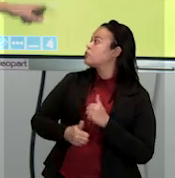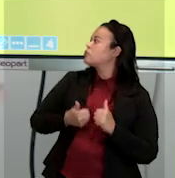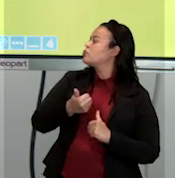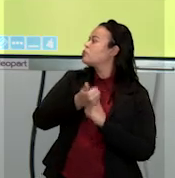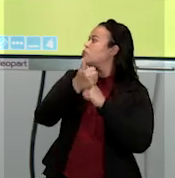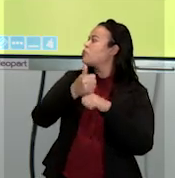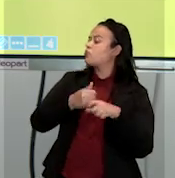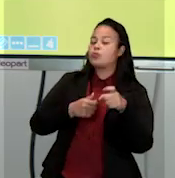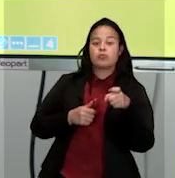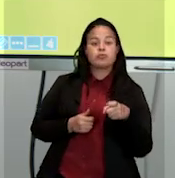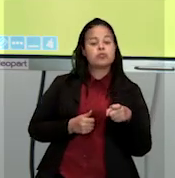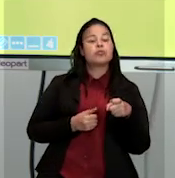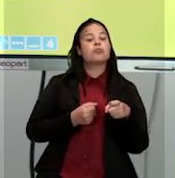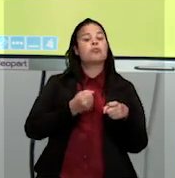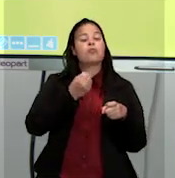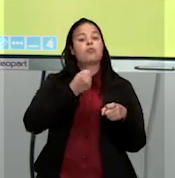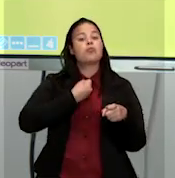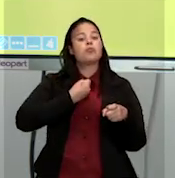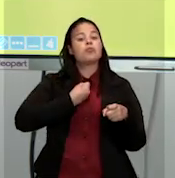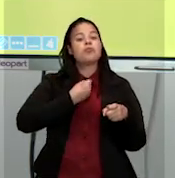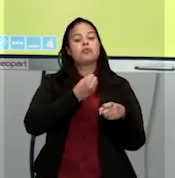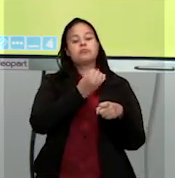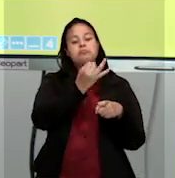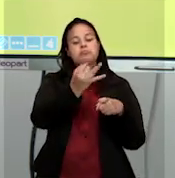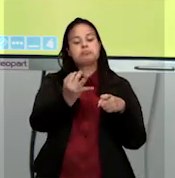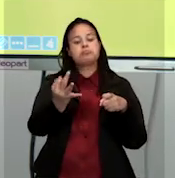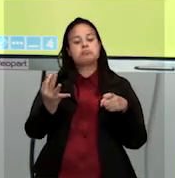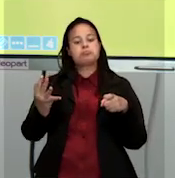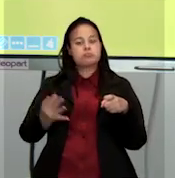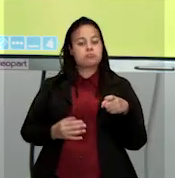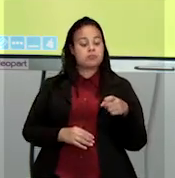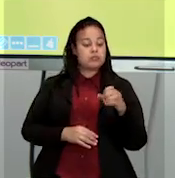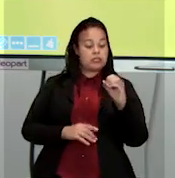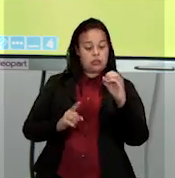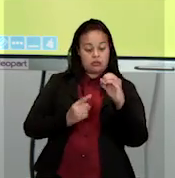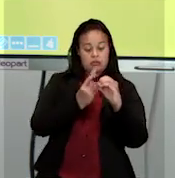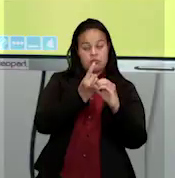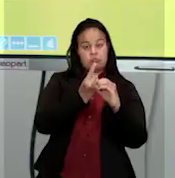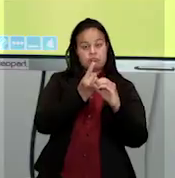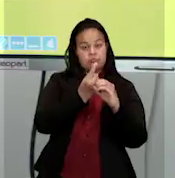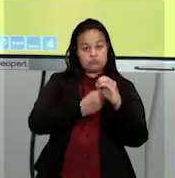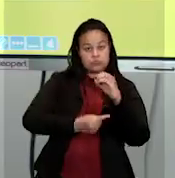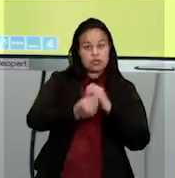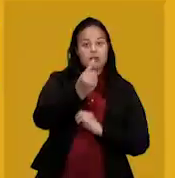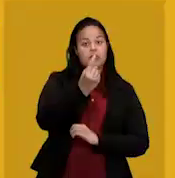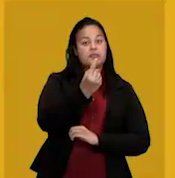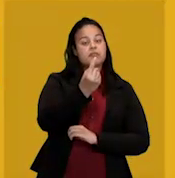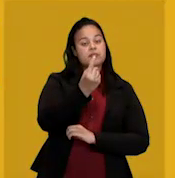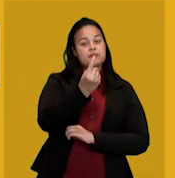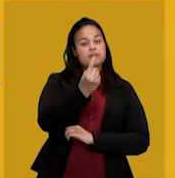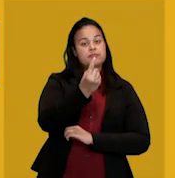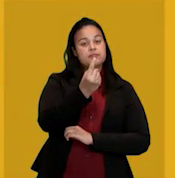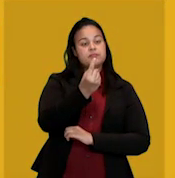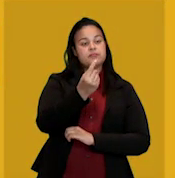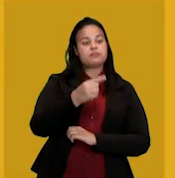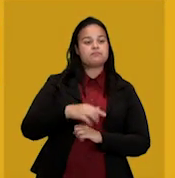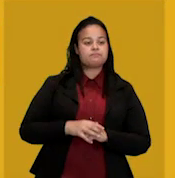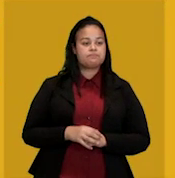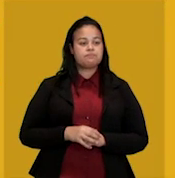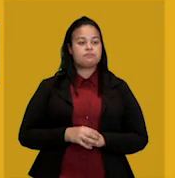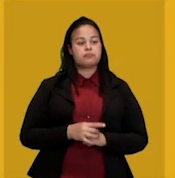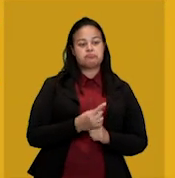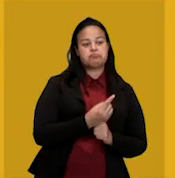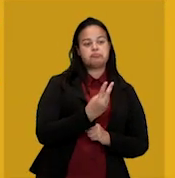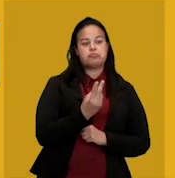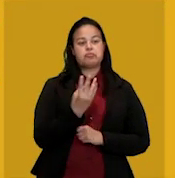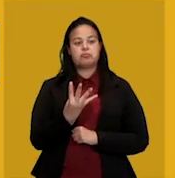x pelos nossos valores, todo mundo elevado a 0 é 1, 2 elevado a 1, 2, 2 elevado a 2, 4,